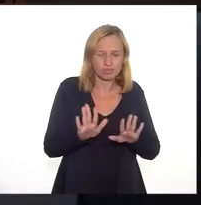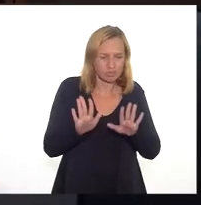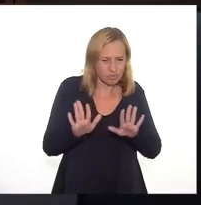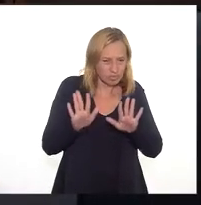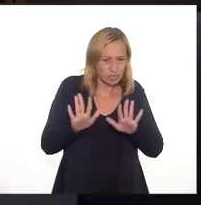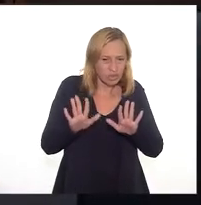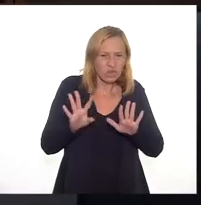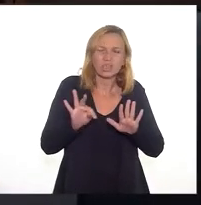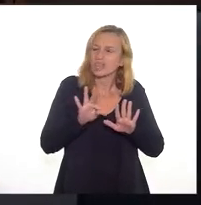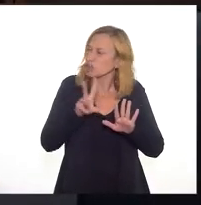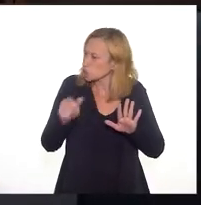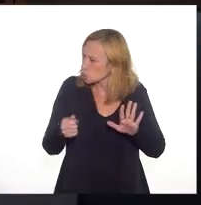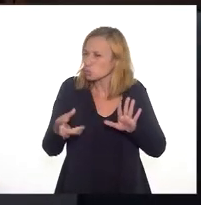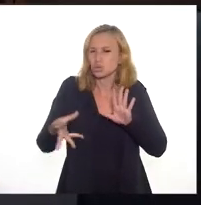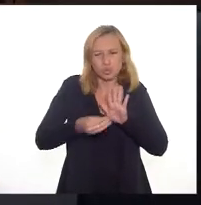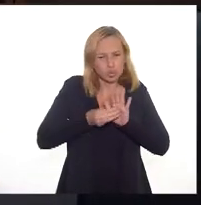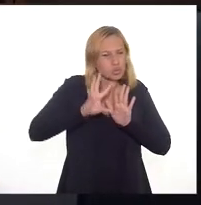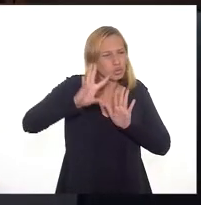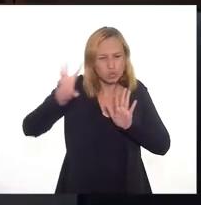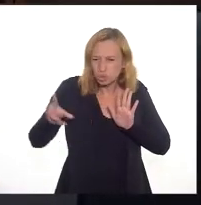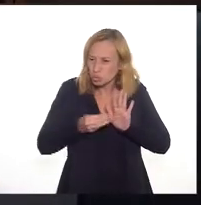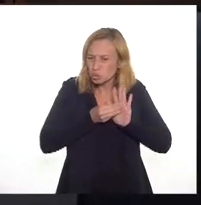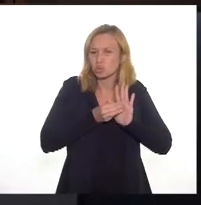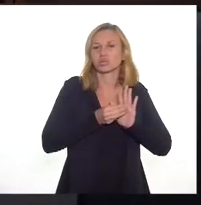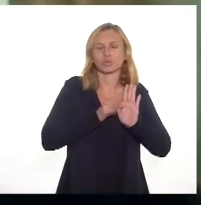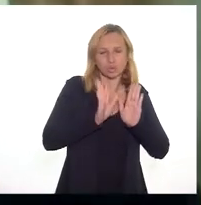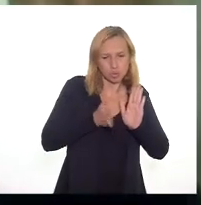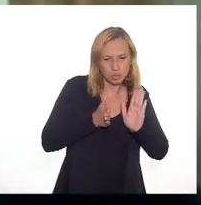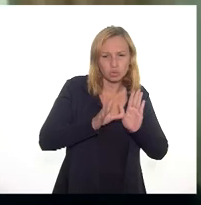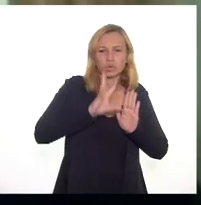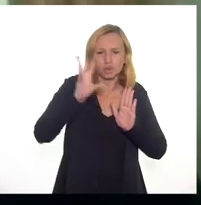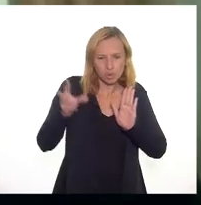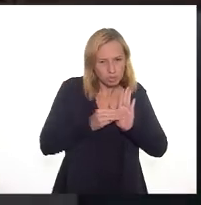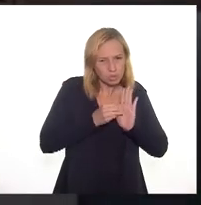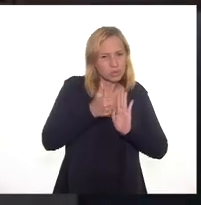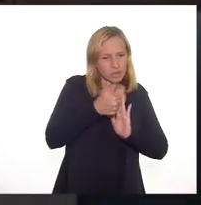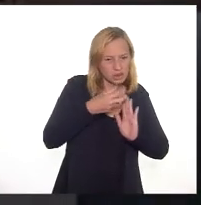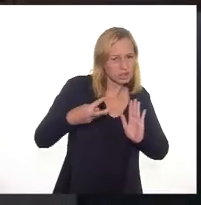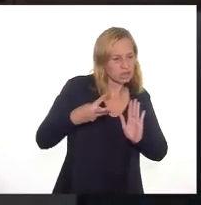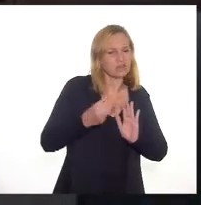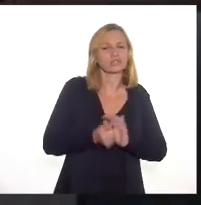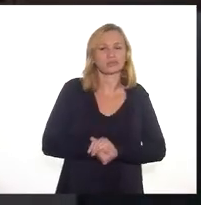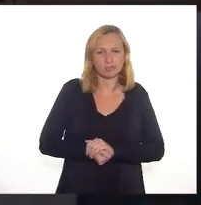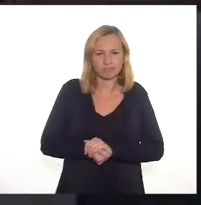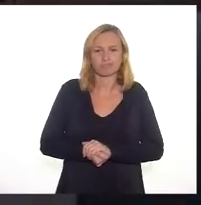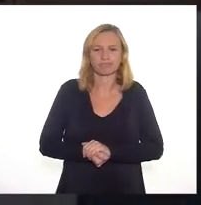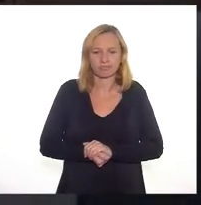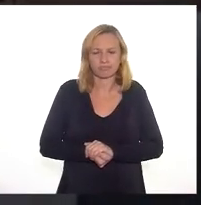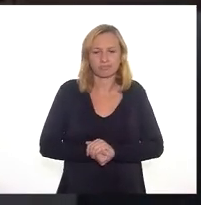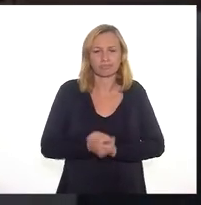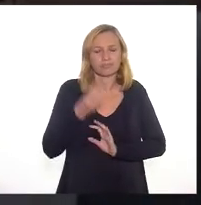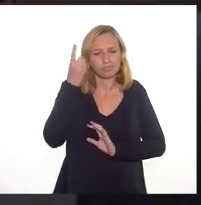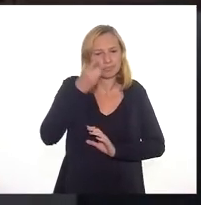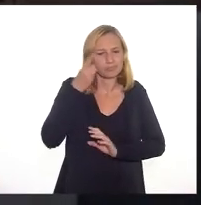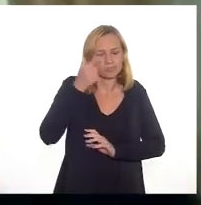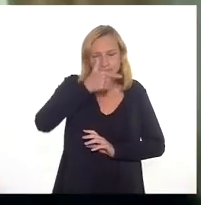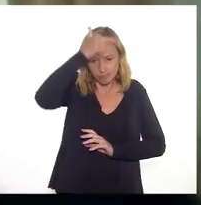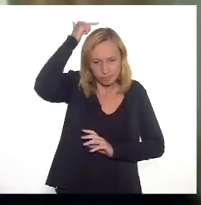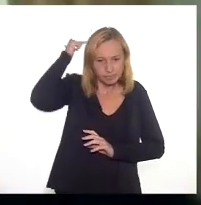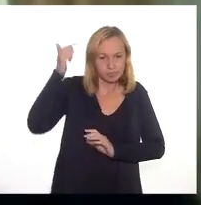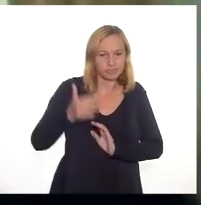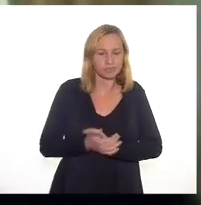Tá tudo contemplado. A 13 acomodou. Tudo contemplado. Até 29, Luiz. A 9 é